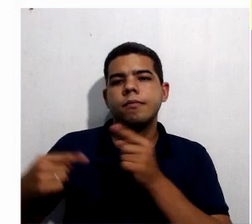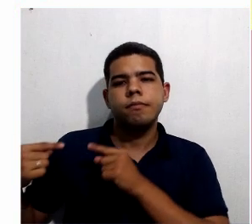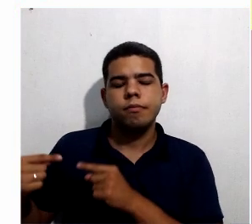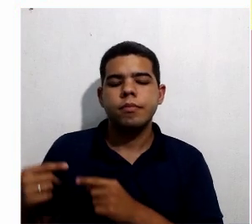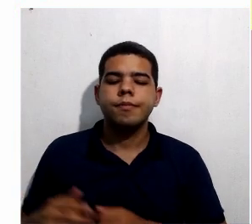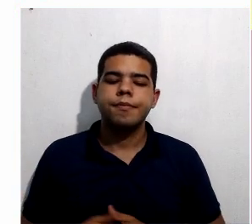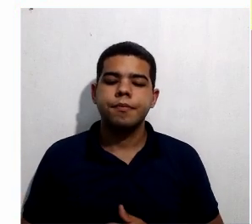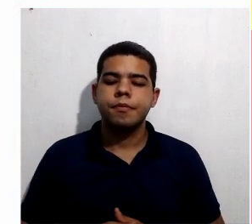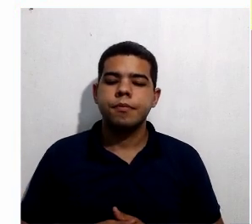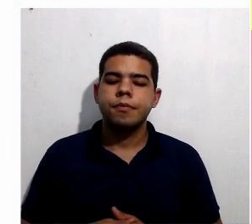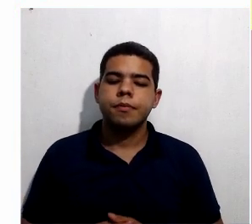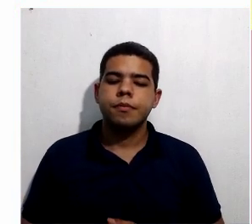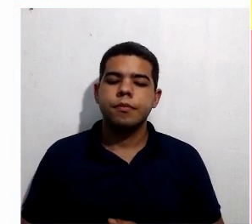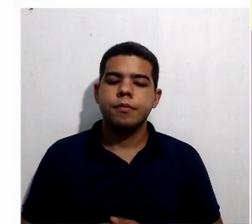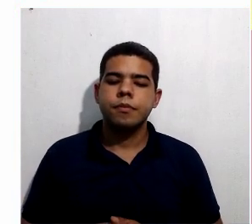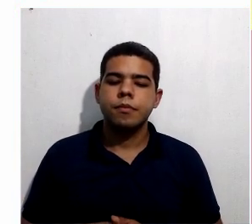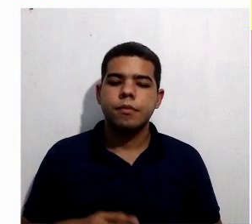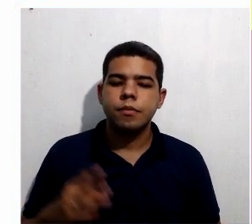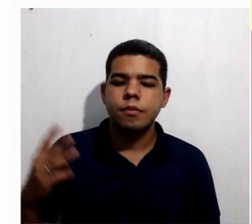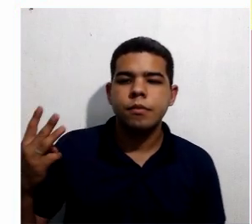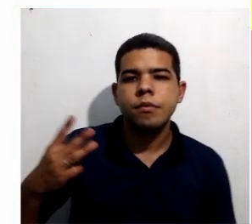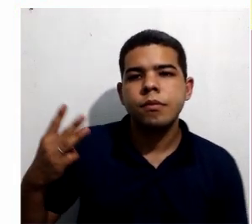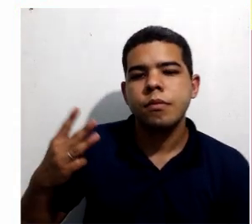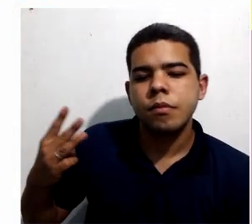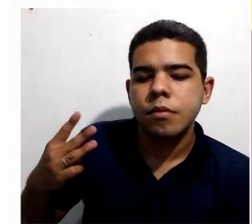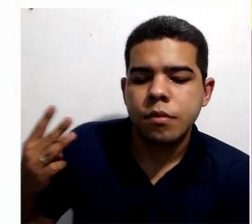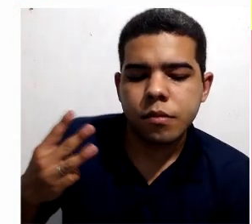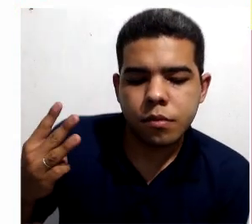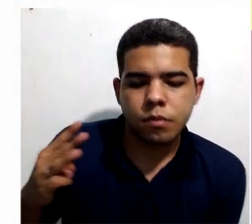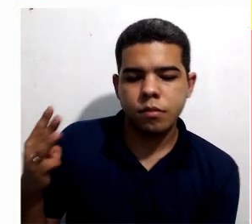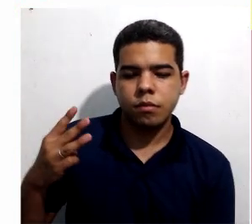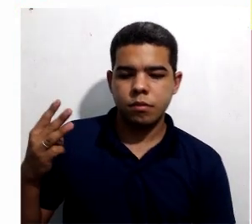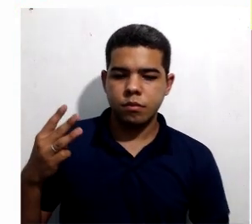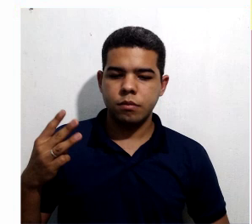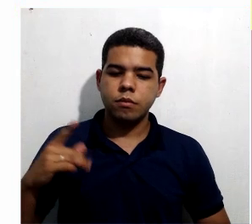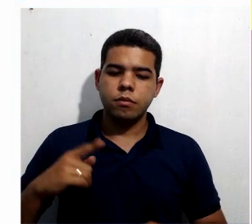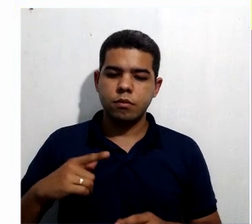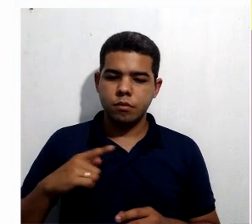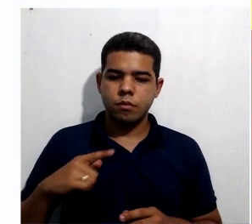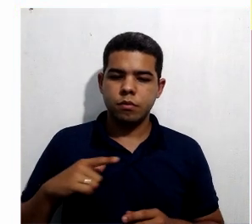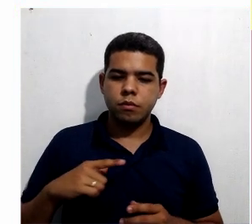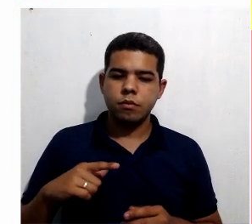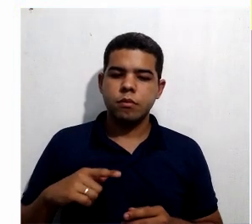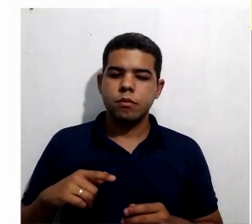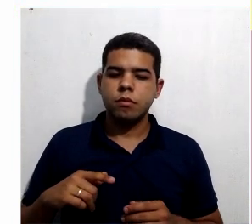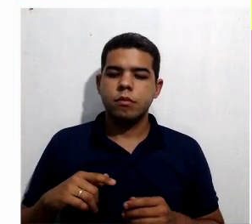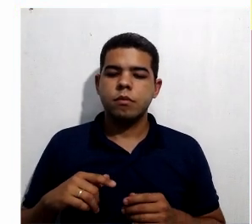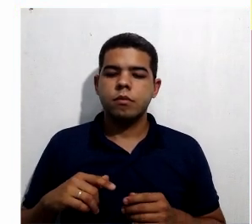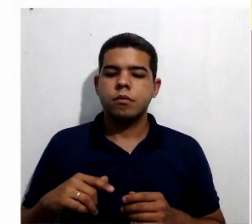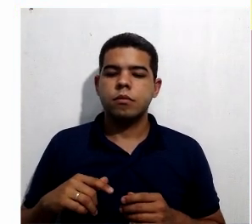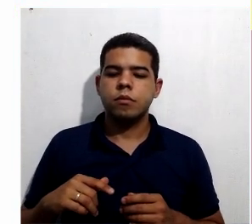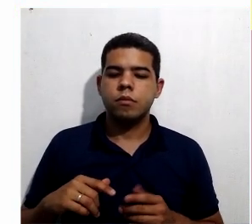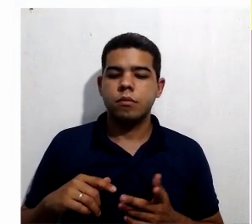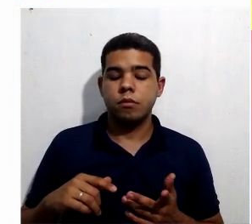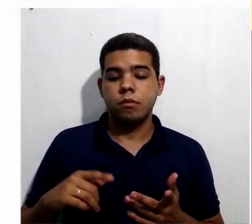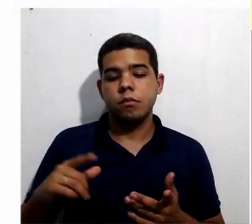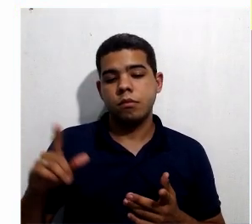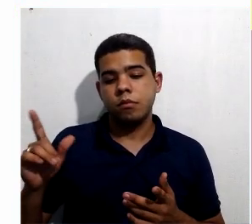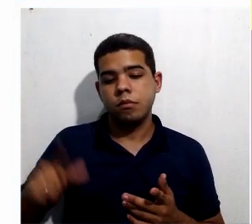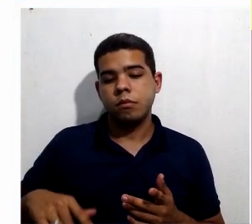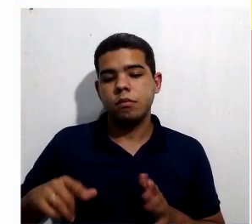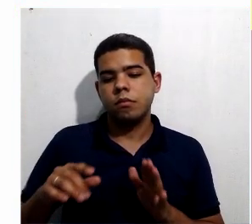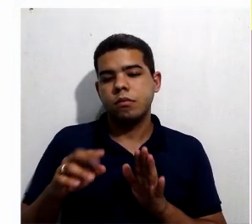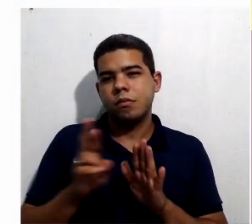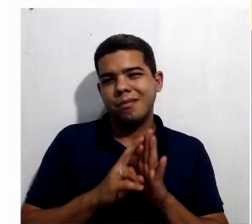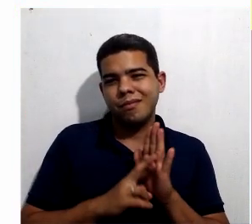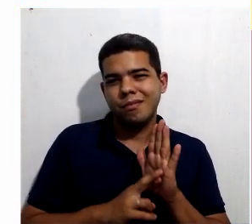dos anteriores. Então aqui, ó, o terceiro termo, por exemplo, no terceiro andar, né? A gente fala de sequência, então remete logo